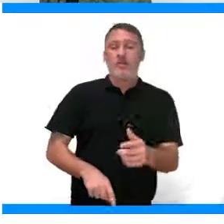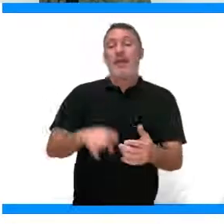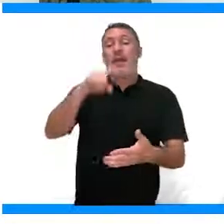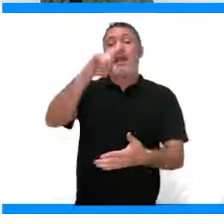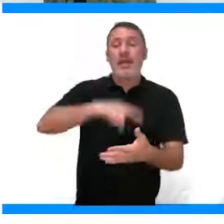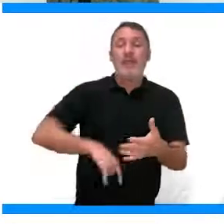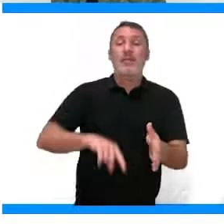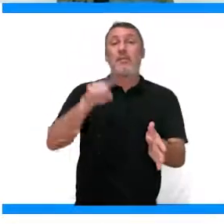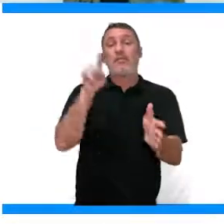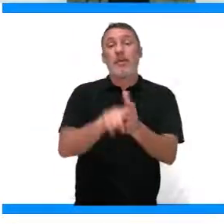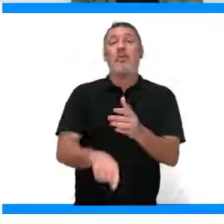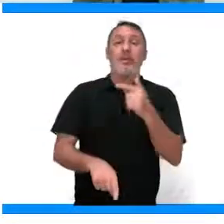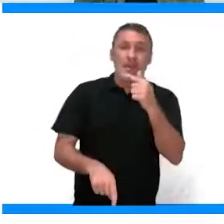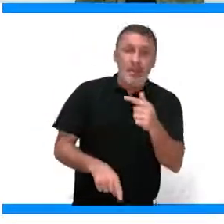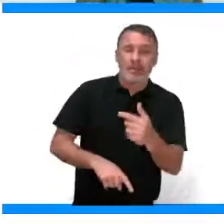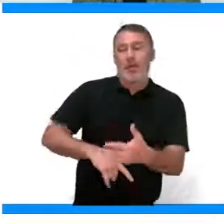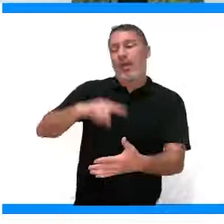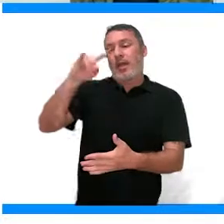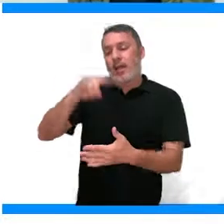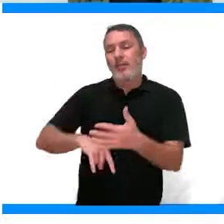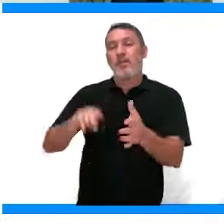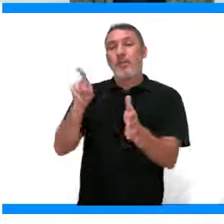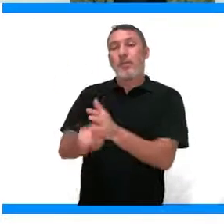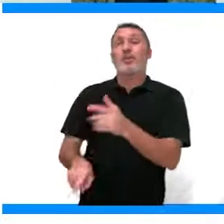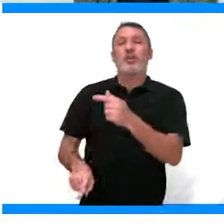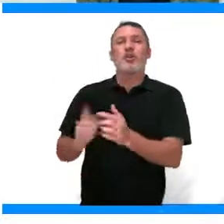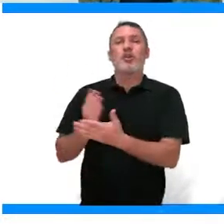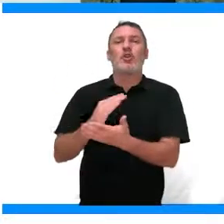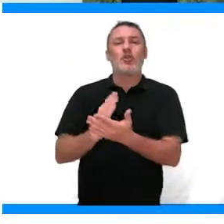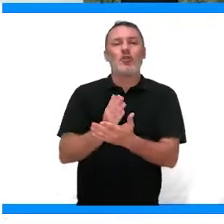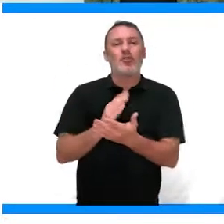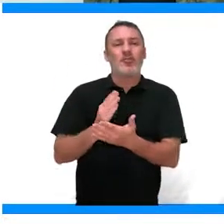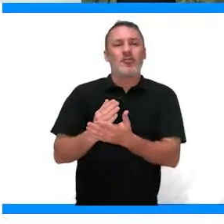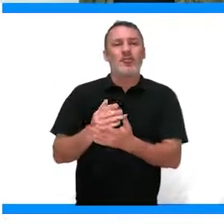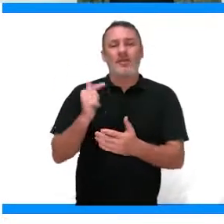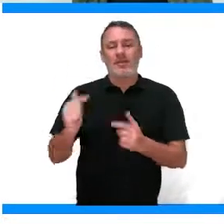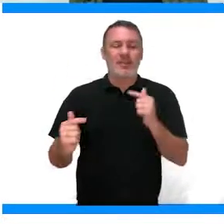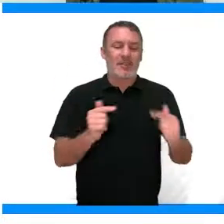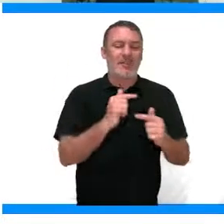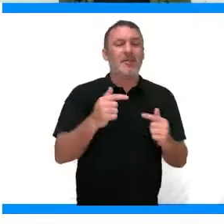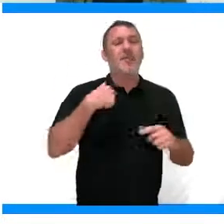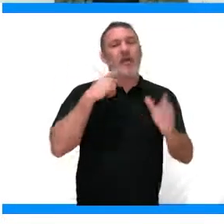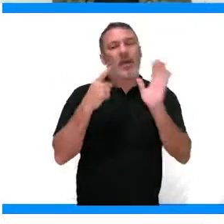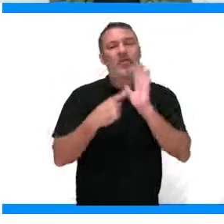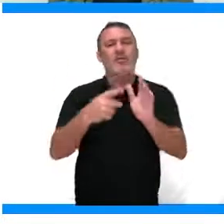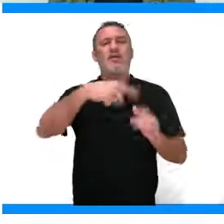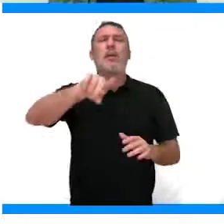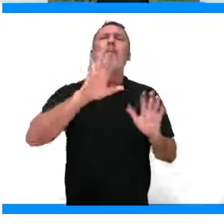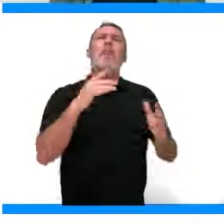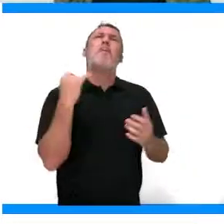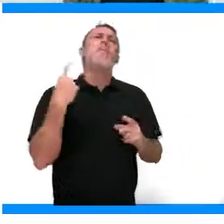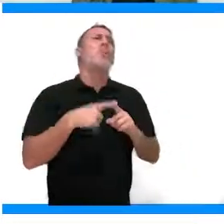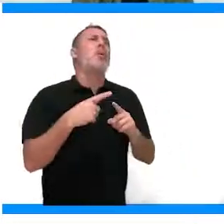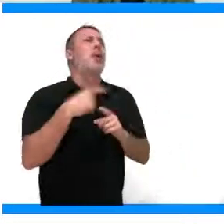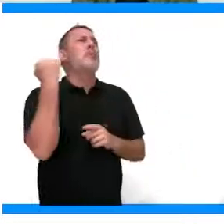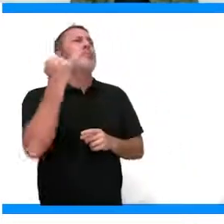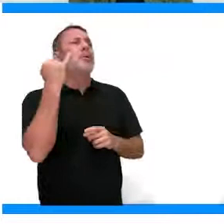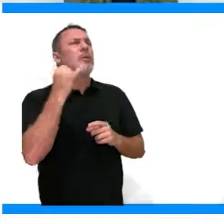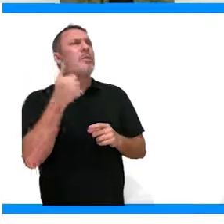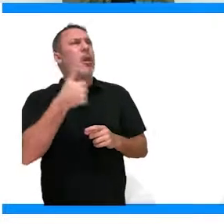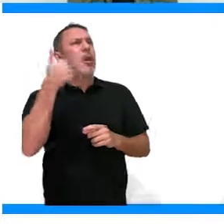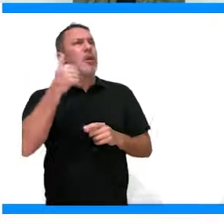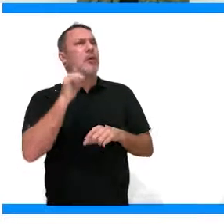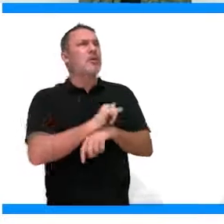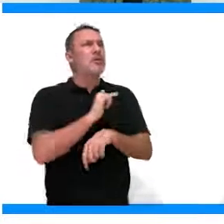cada lista para que a gente possa trabalhar aqui. E aí, por que que isso é importante? Por que que isso é a melhor forma de estudar